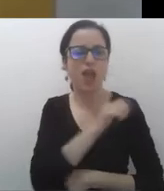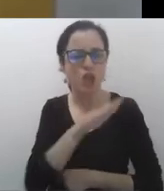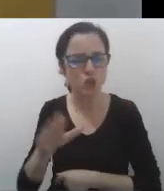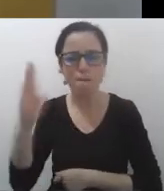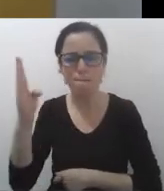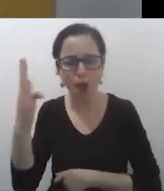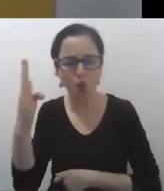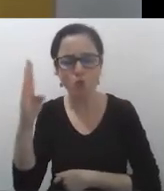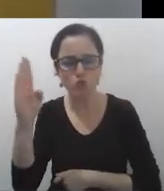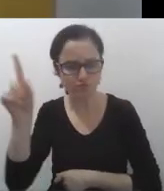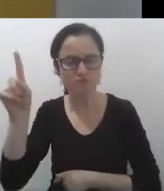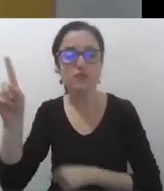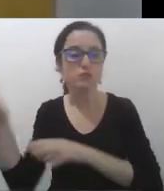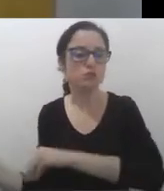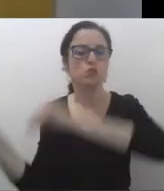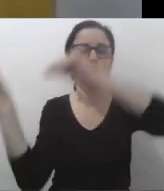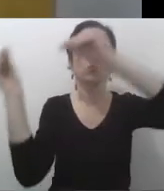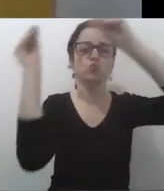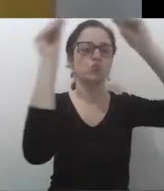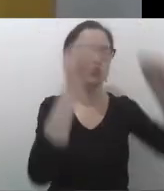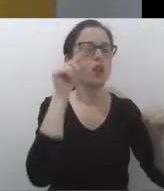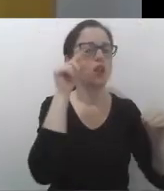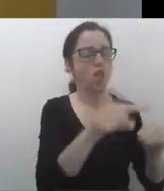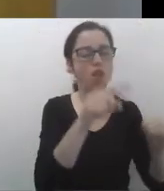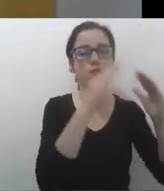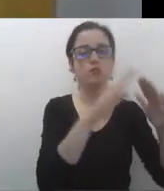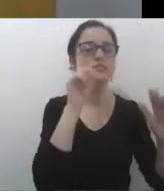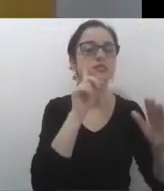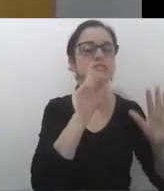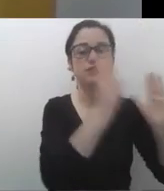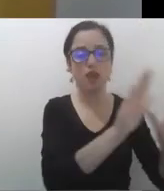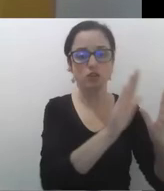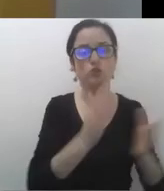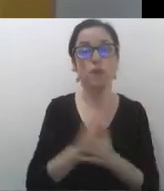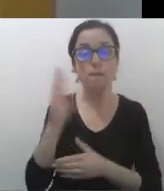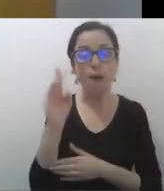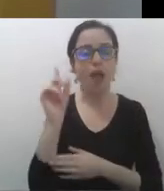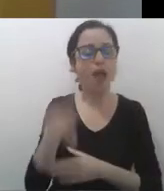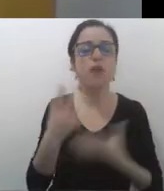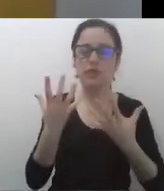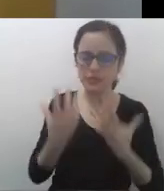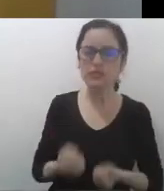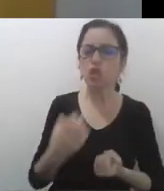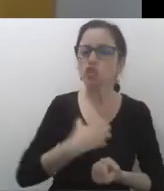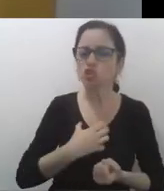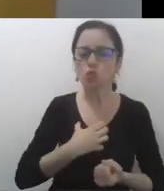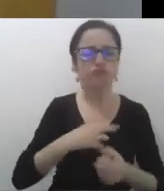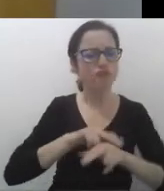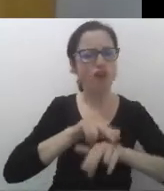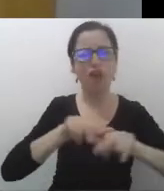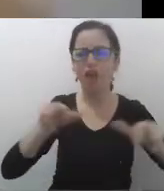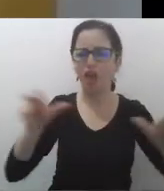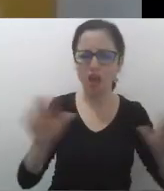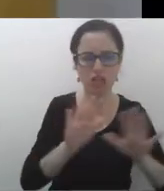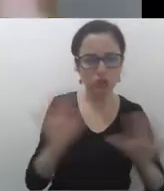muitos professores e ex-alunos da Bauhaus migram, muitos vão para os Estados Unidos. A Bauhaus é muito